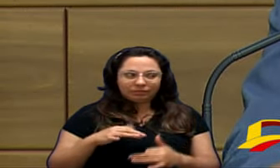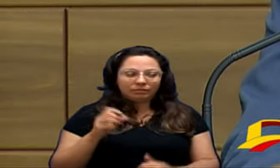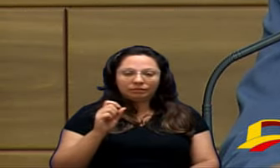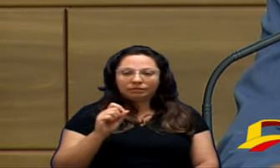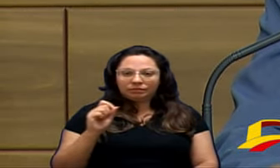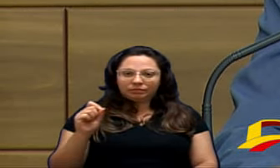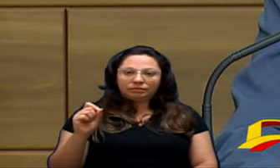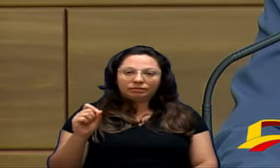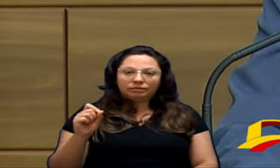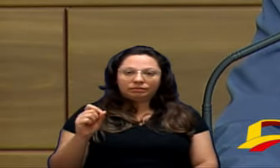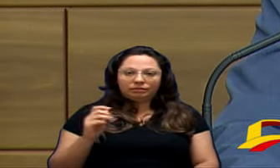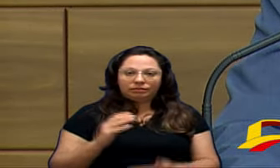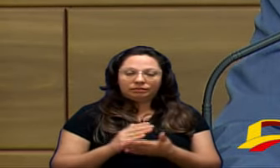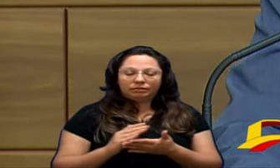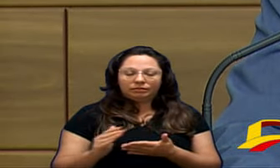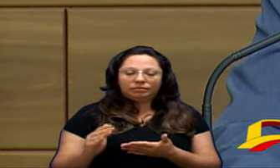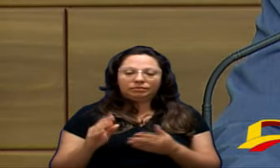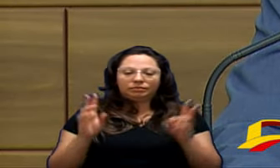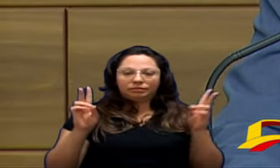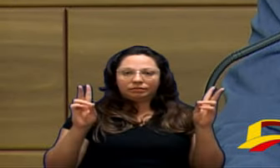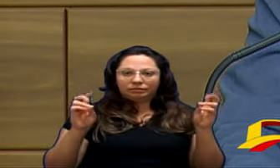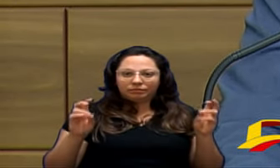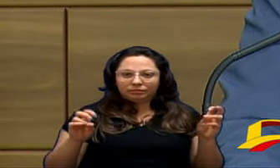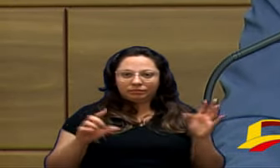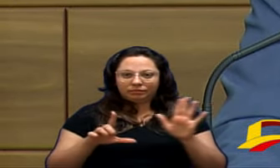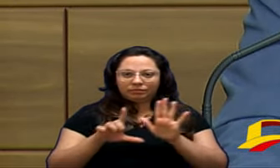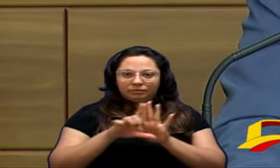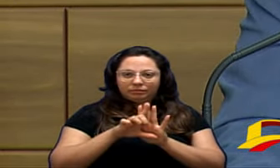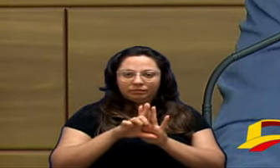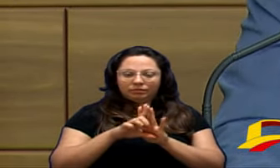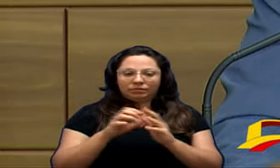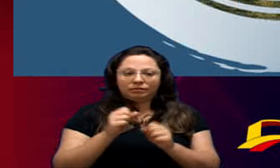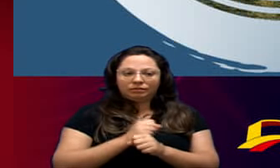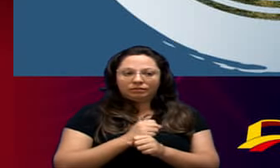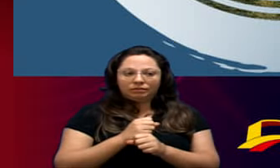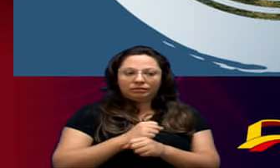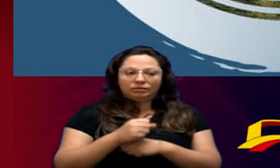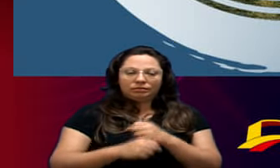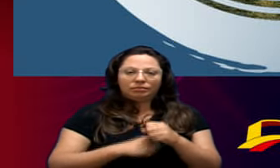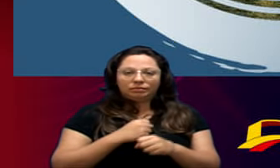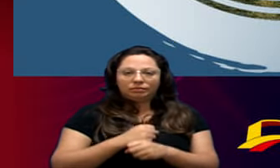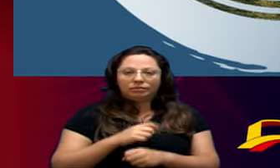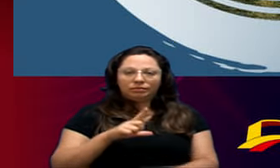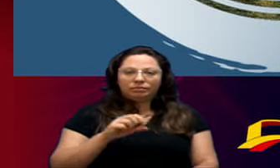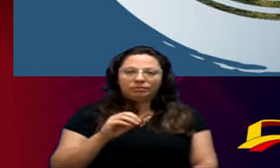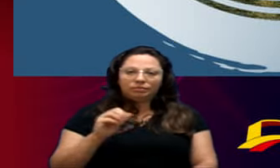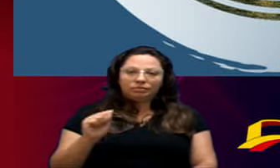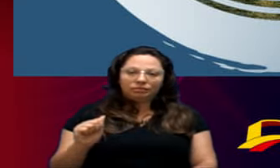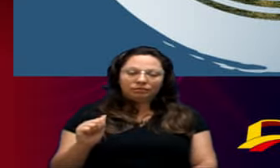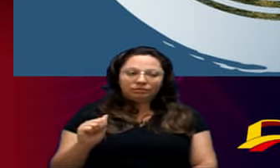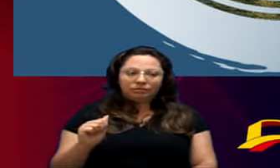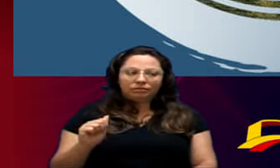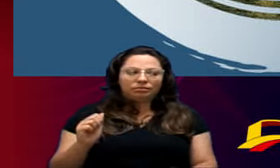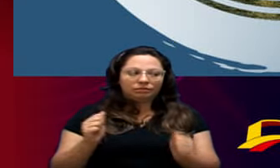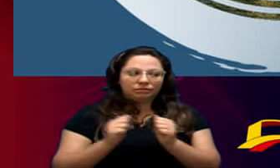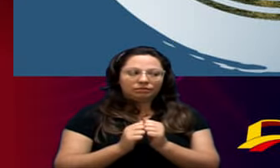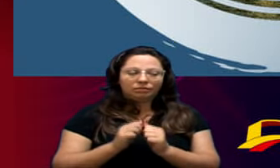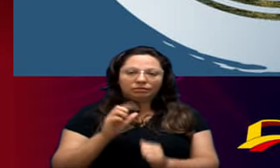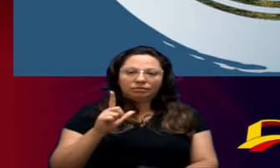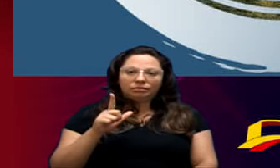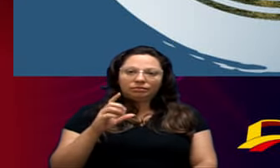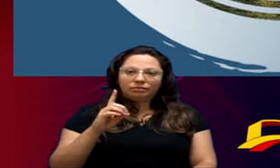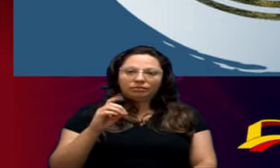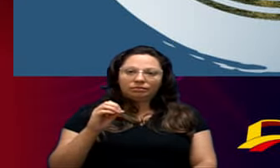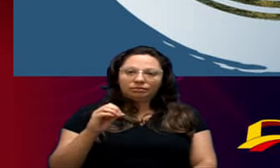eh nós vamos falar sobre a a lei orçamentária anual bem a Loa juntamente com a PPA e LDO ela forma o